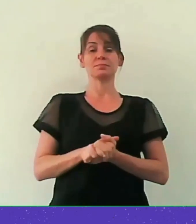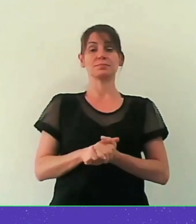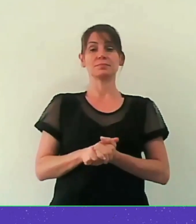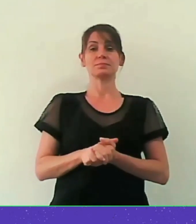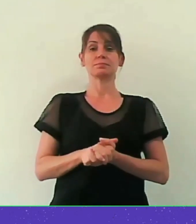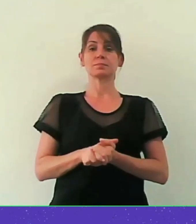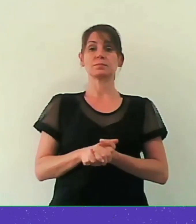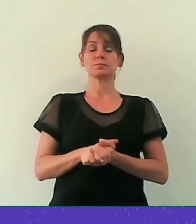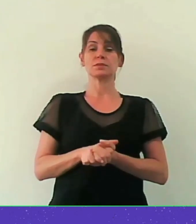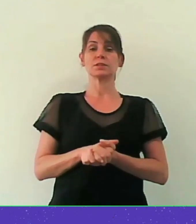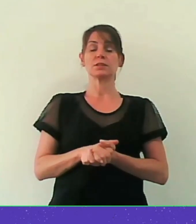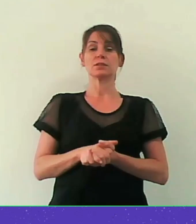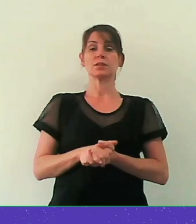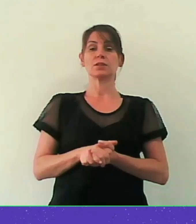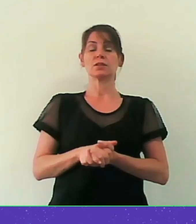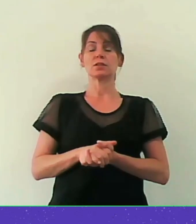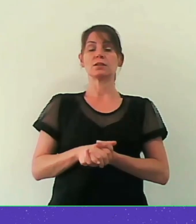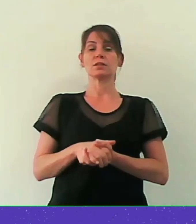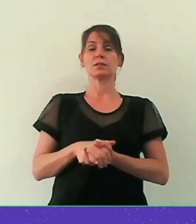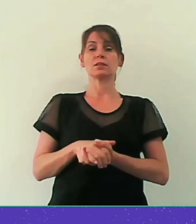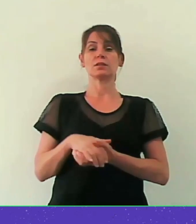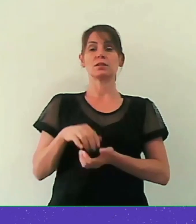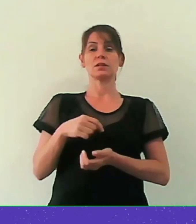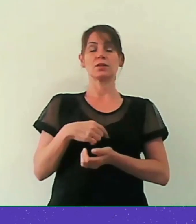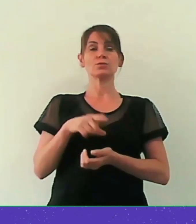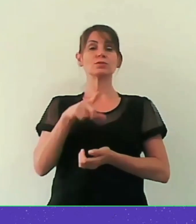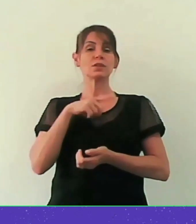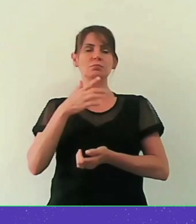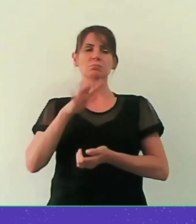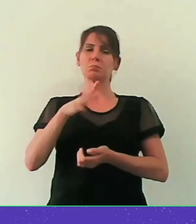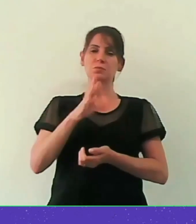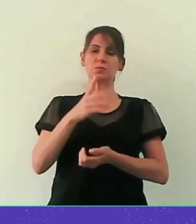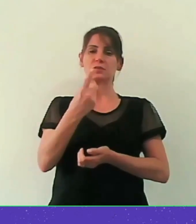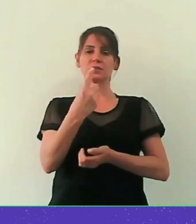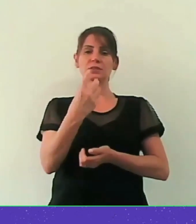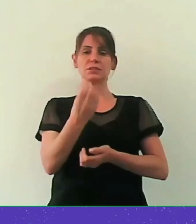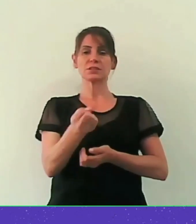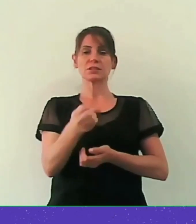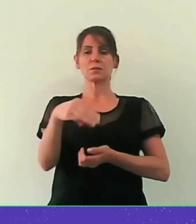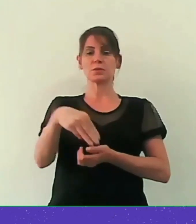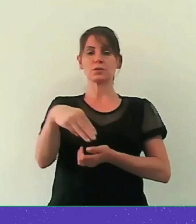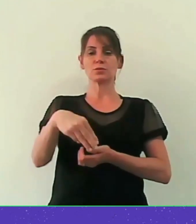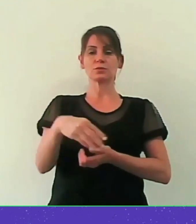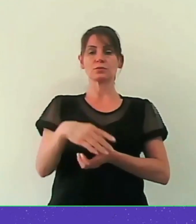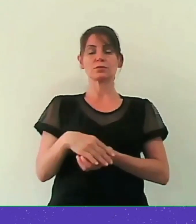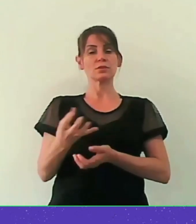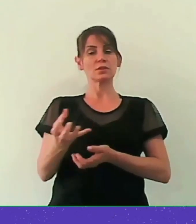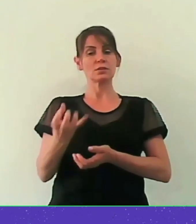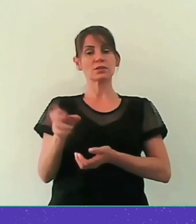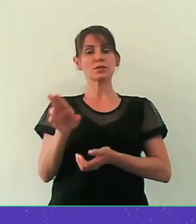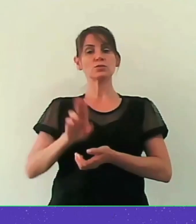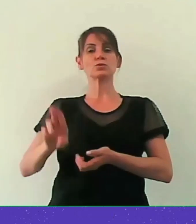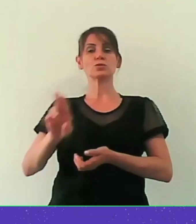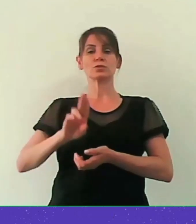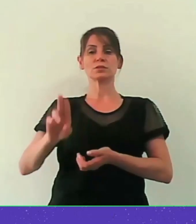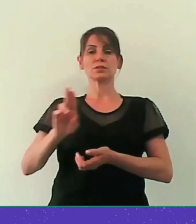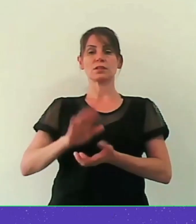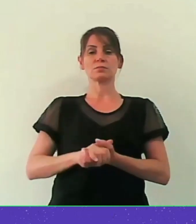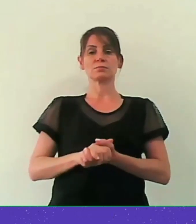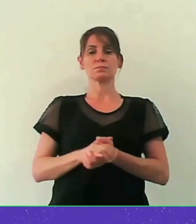embora eu tenha talvez mais uns 16 minutos, mas eu quero usar isso já fora do meu